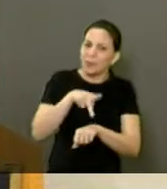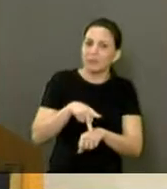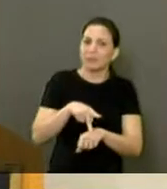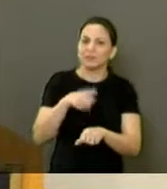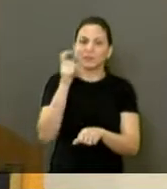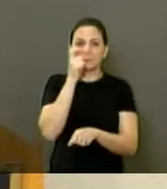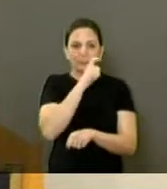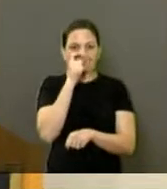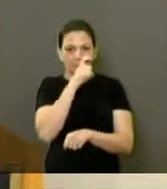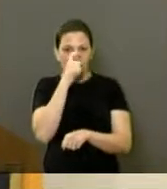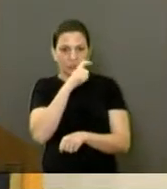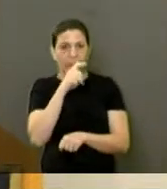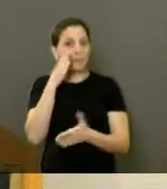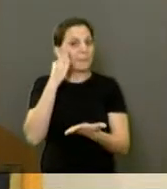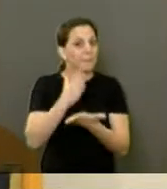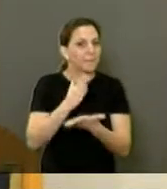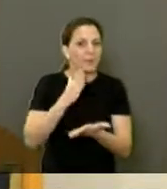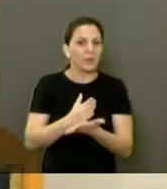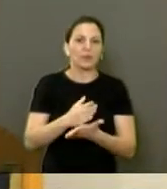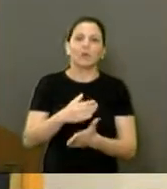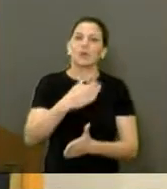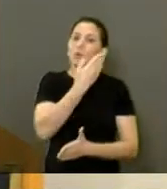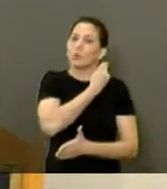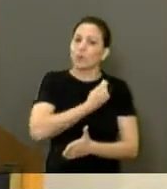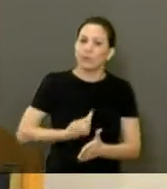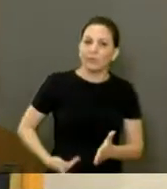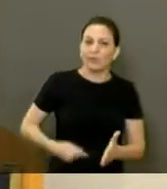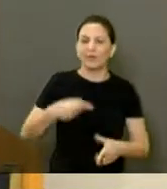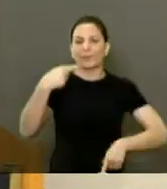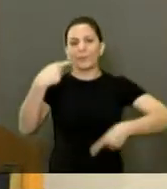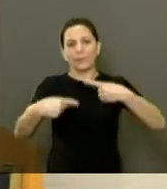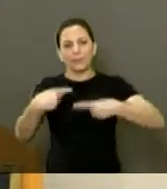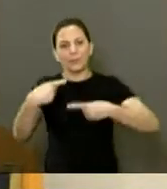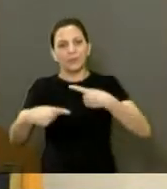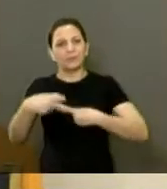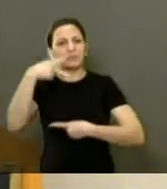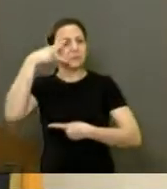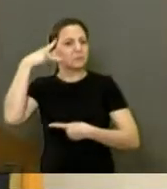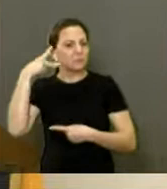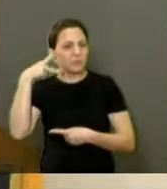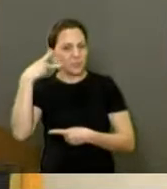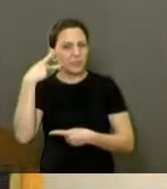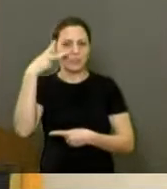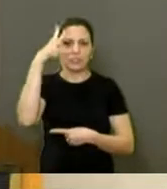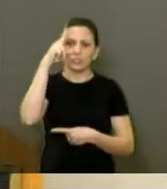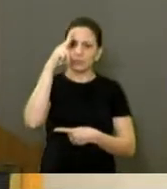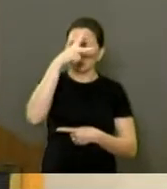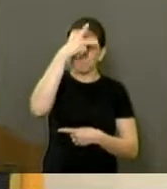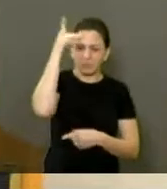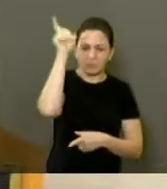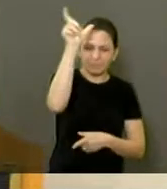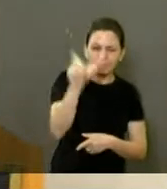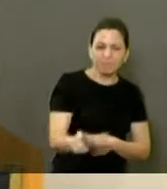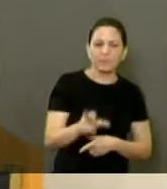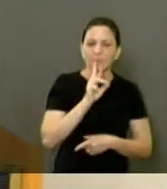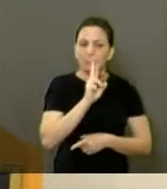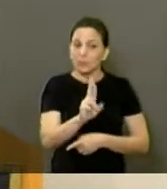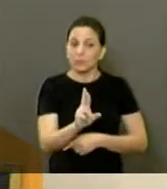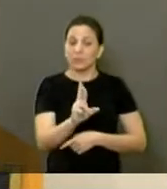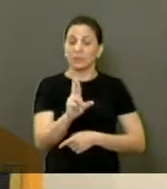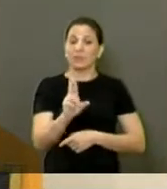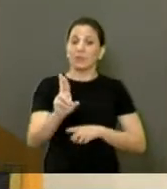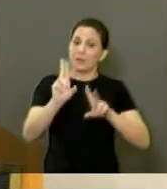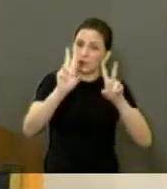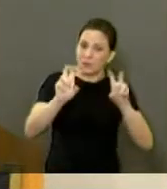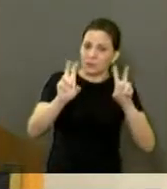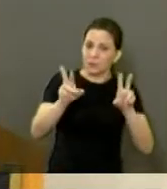precisamos parar com isso. O governo, a política, os políticos têm que dar uma resposta para essa situação.